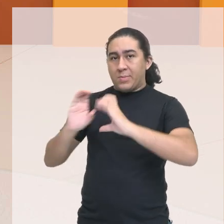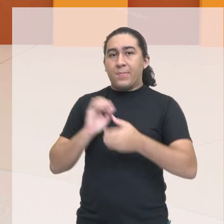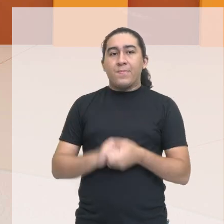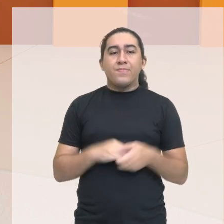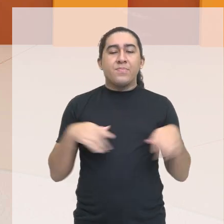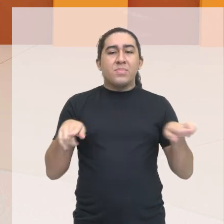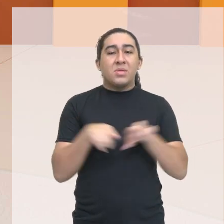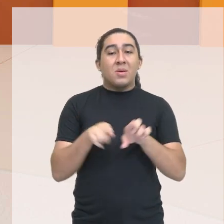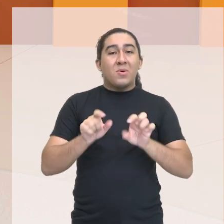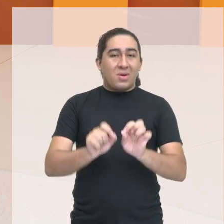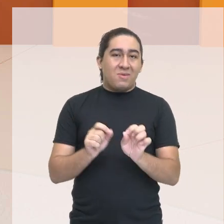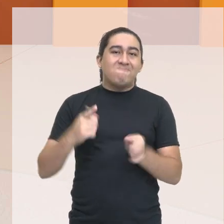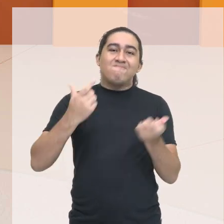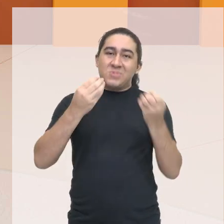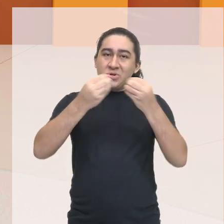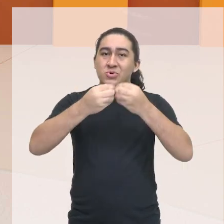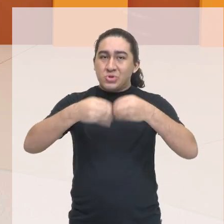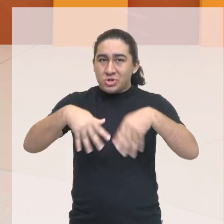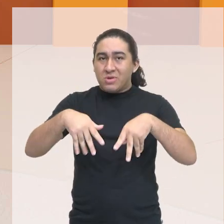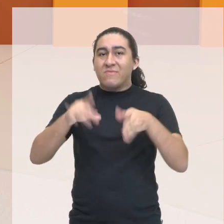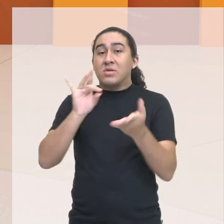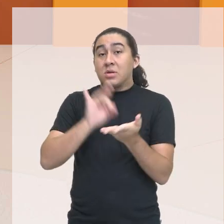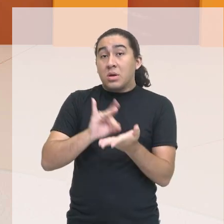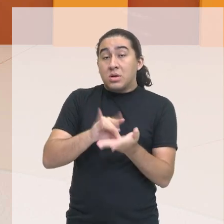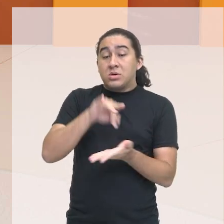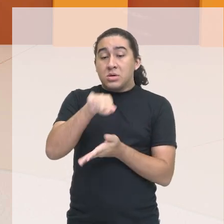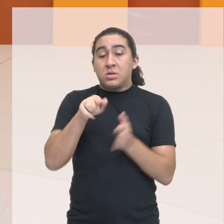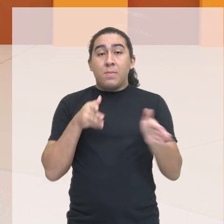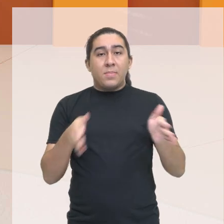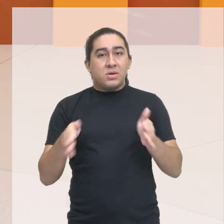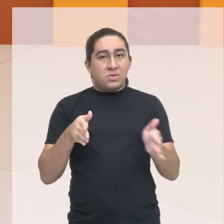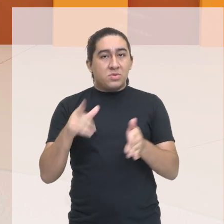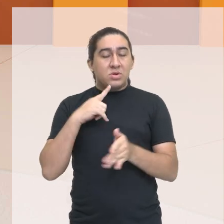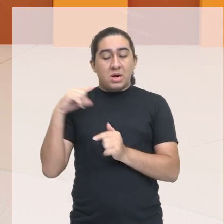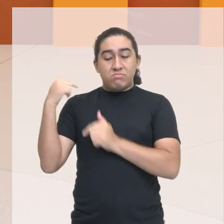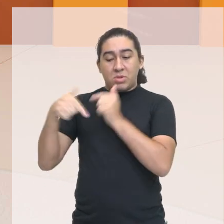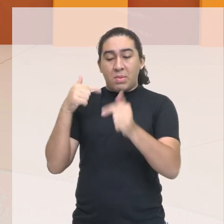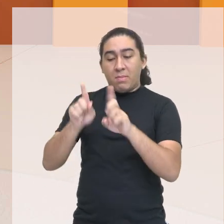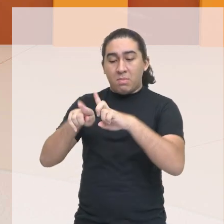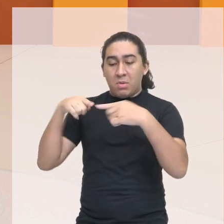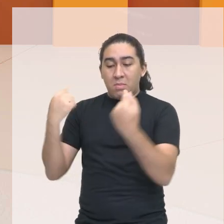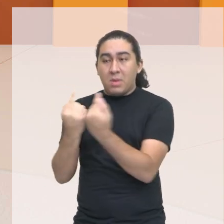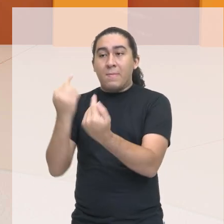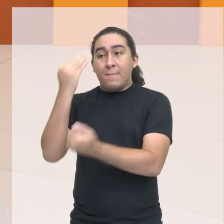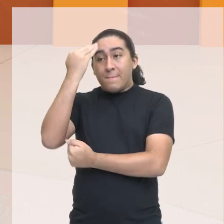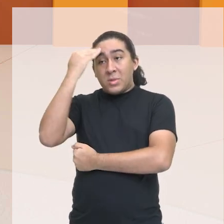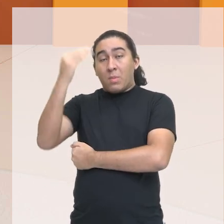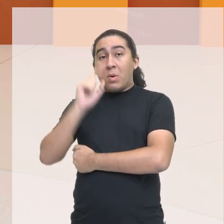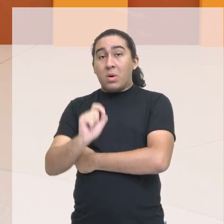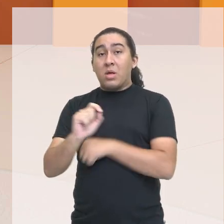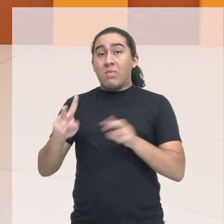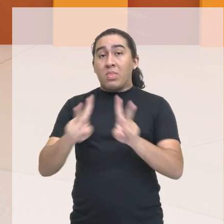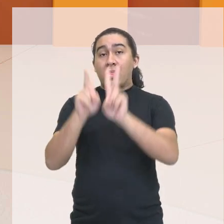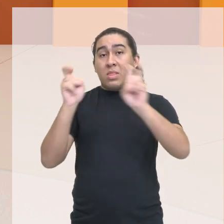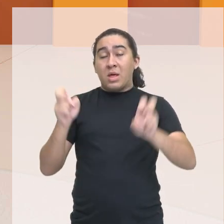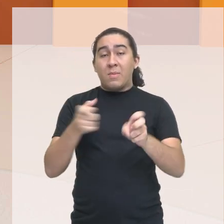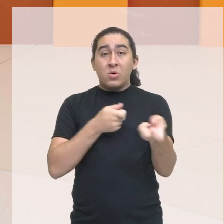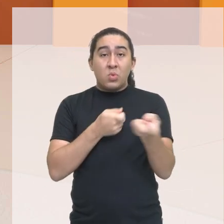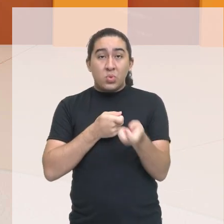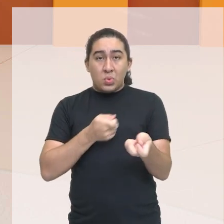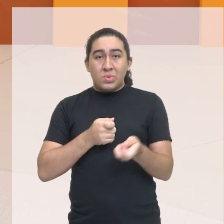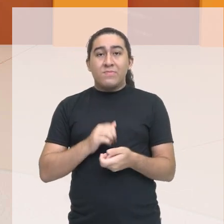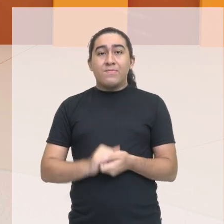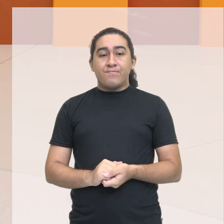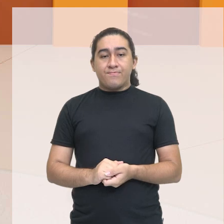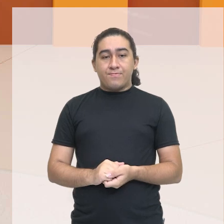isso afetou, né, esse período dinástico, principalmente na questão administrativa,